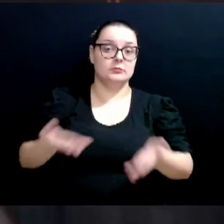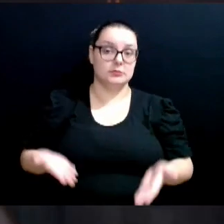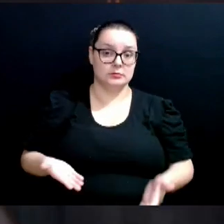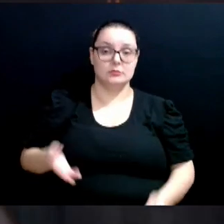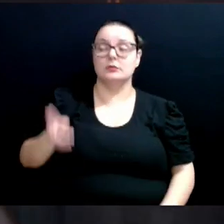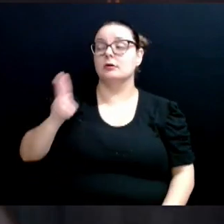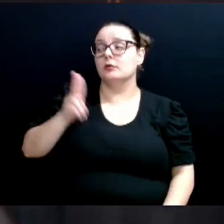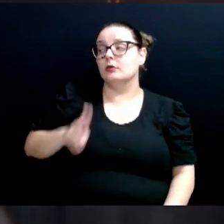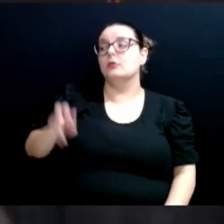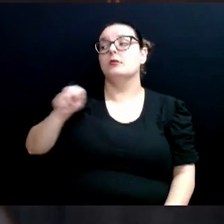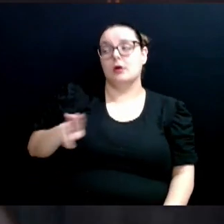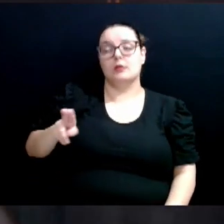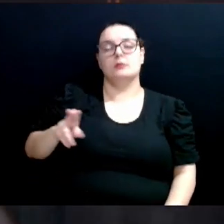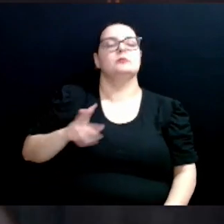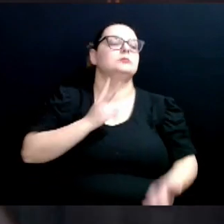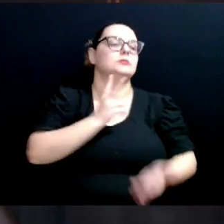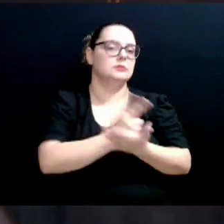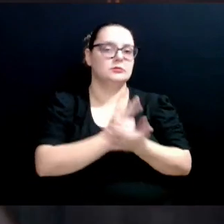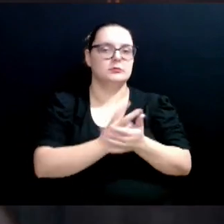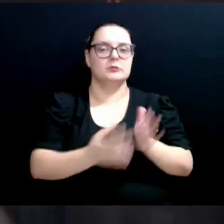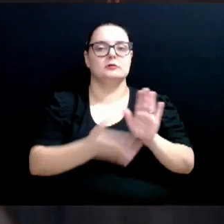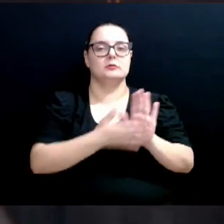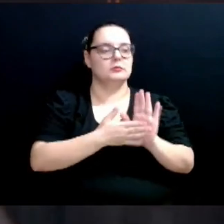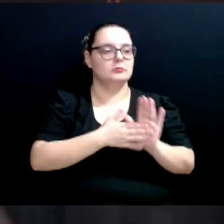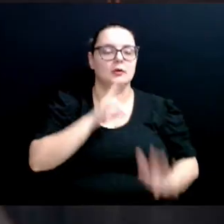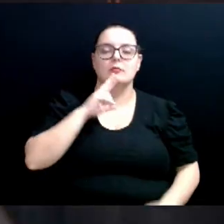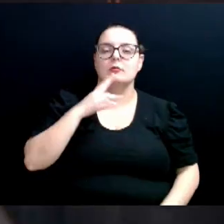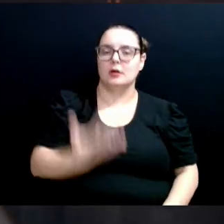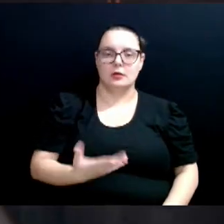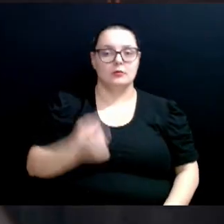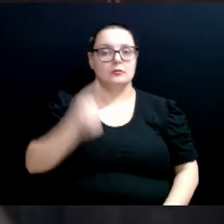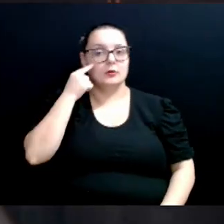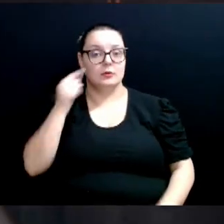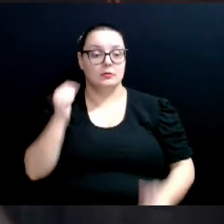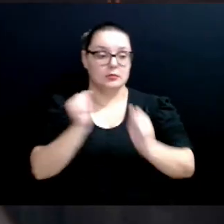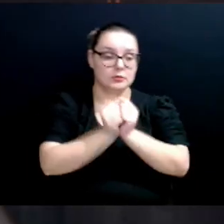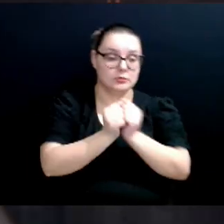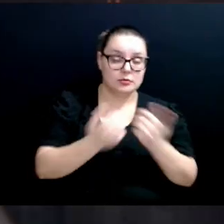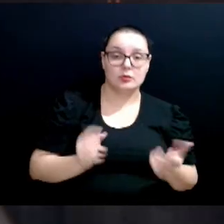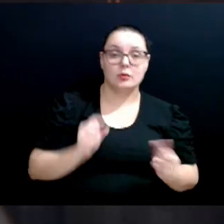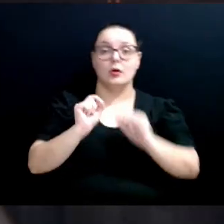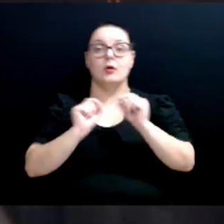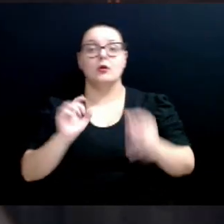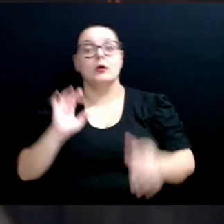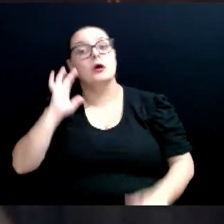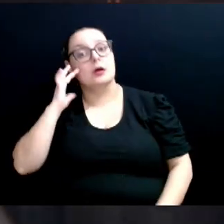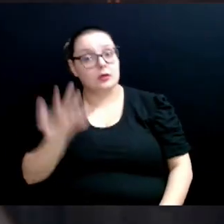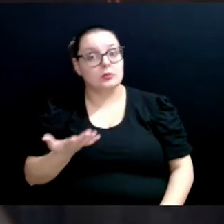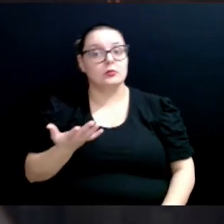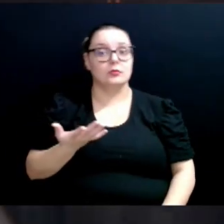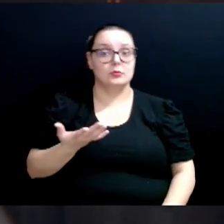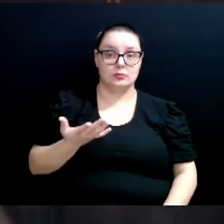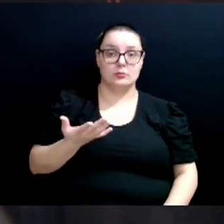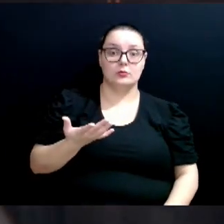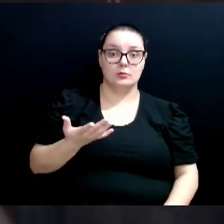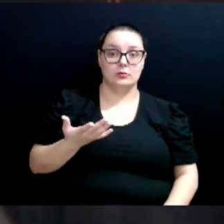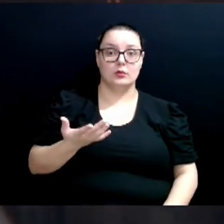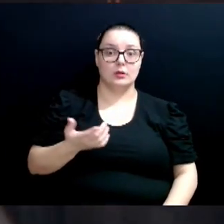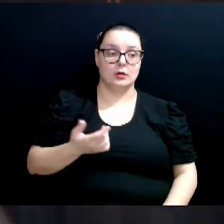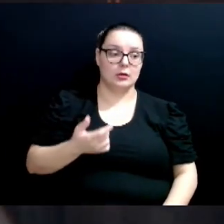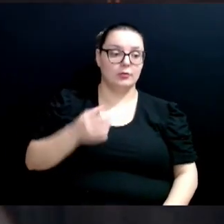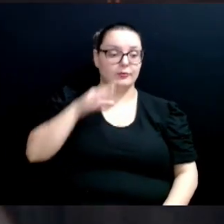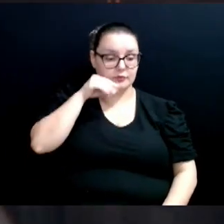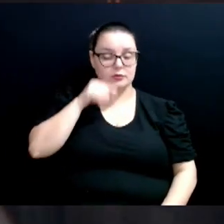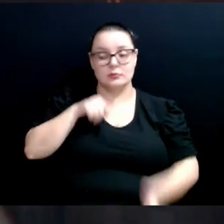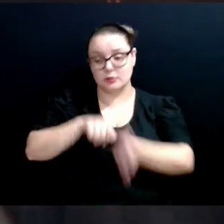propondo soluções, alternativas. E vamos pensar junto, o que você acha, né? A pessoa pergunta para o líder. Podemos